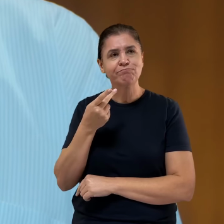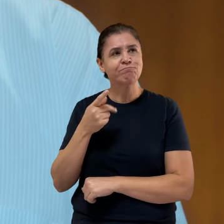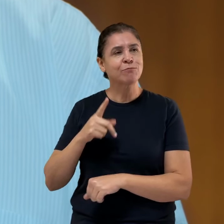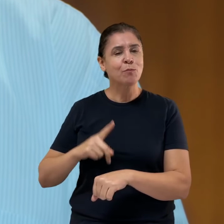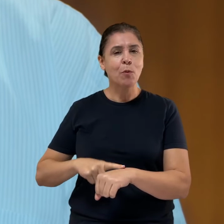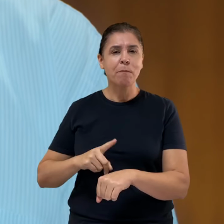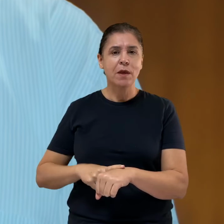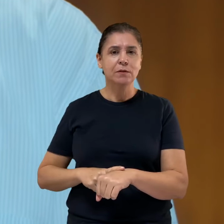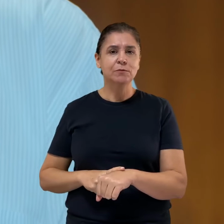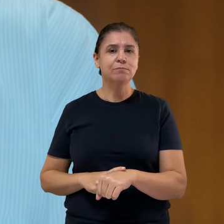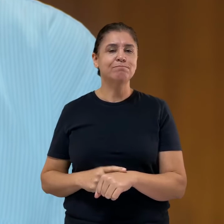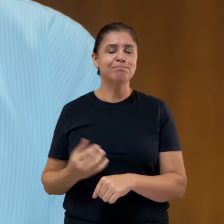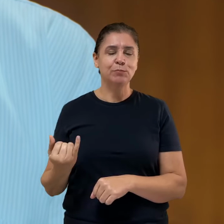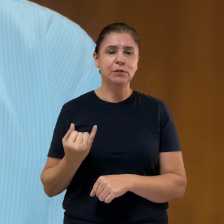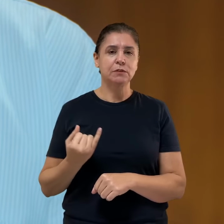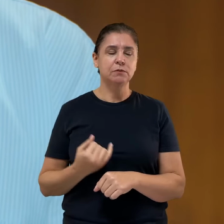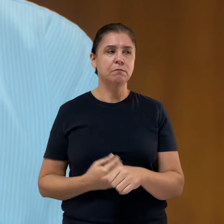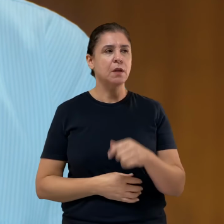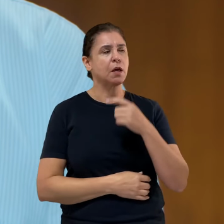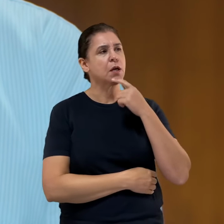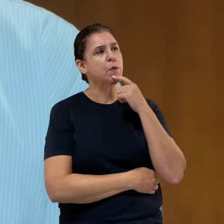Momentos tristes.